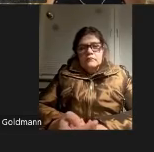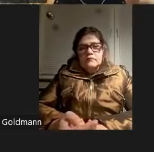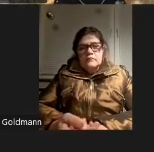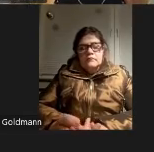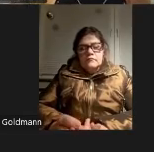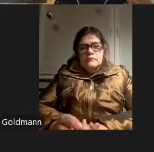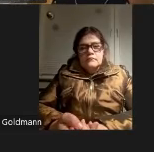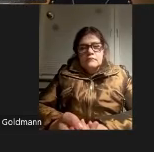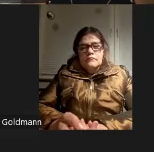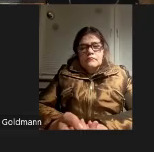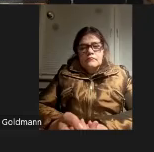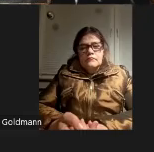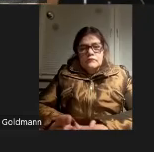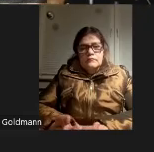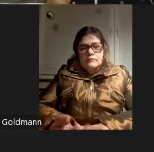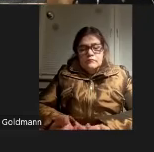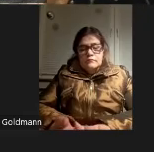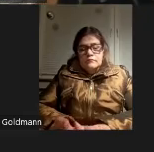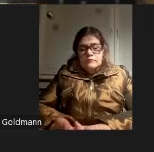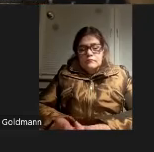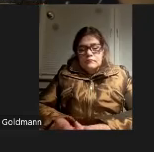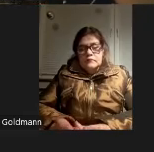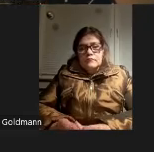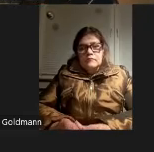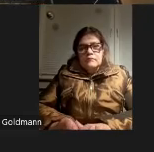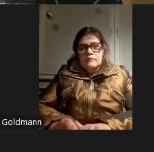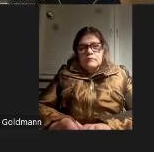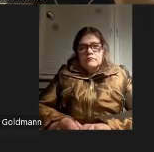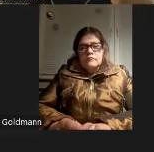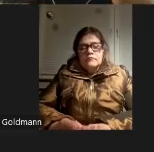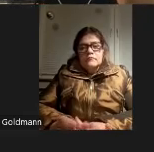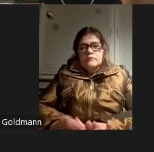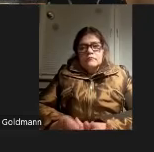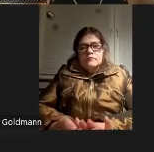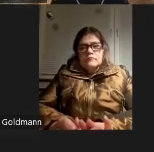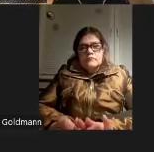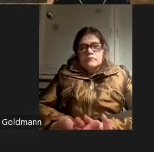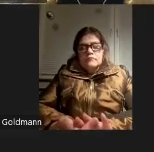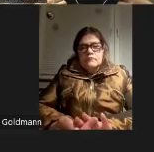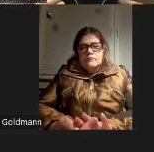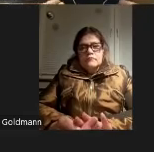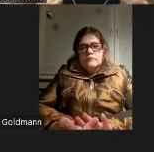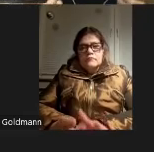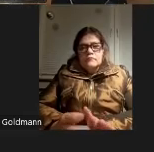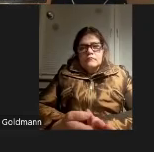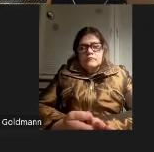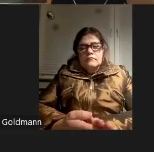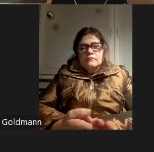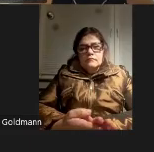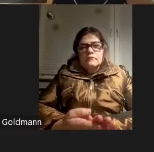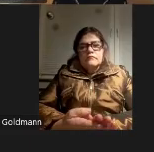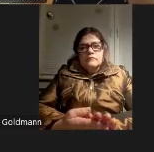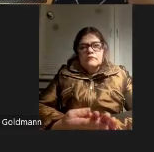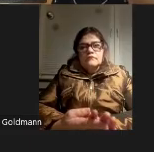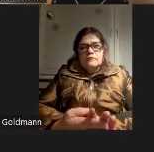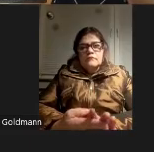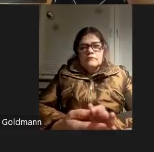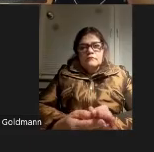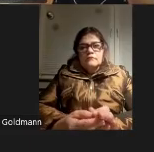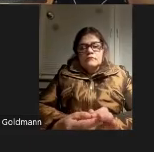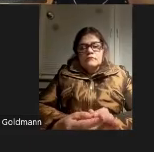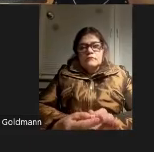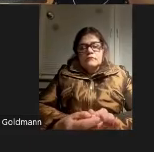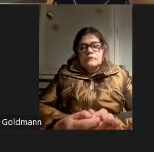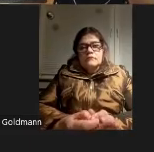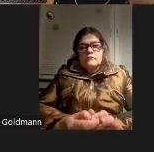dinheiro, alguém riu aí. Ganhar dinheiro fazendo o bem, meu Deus do céu, a melhor combinação do mundo, né? Então, a